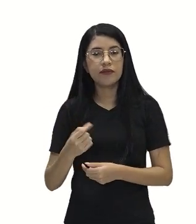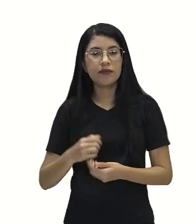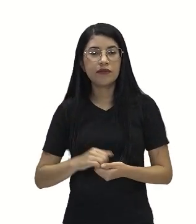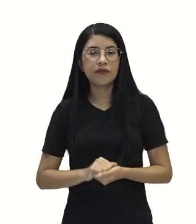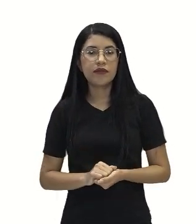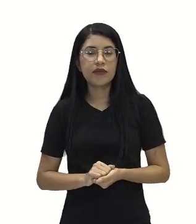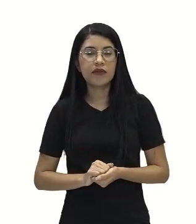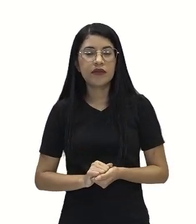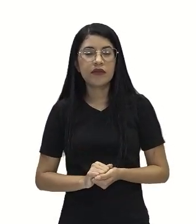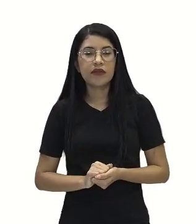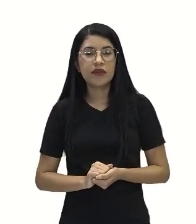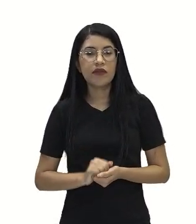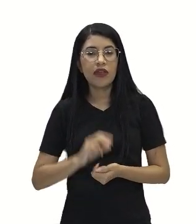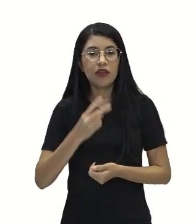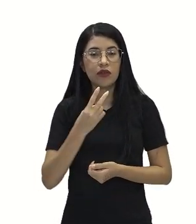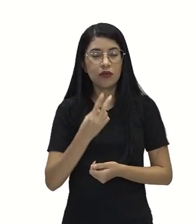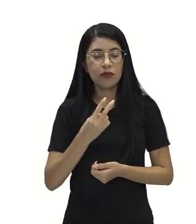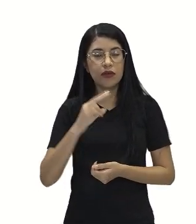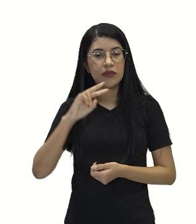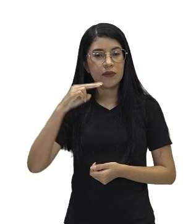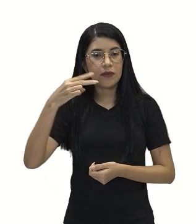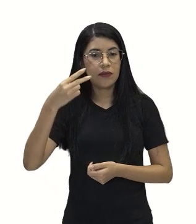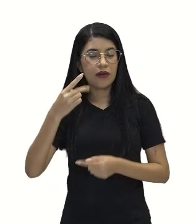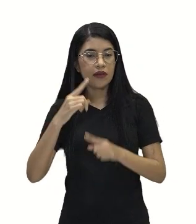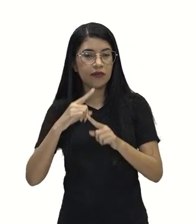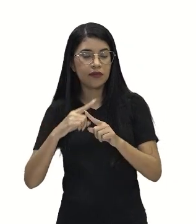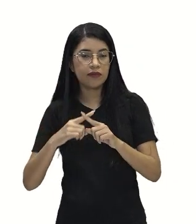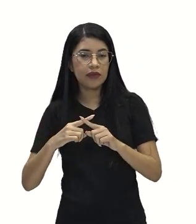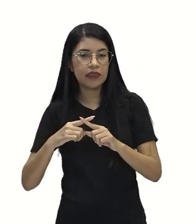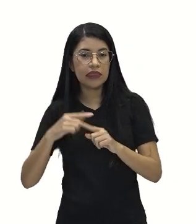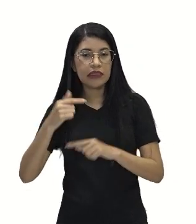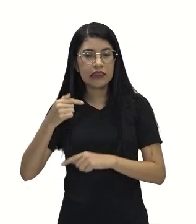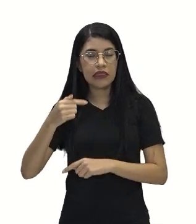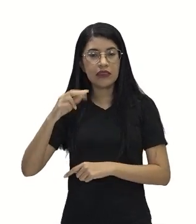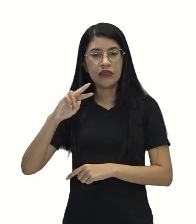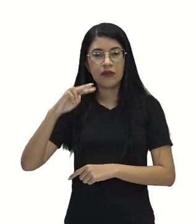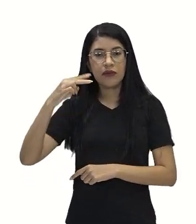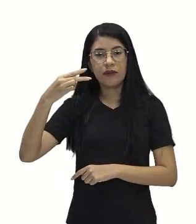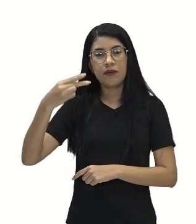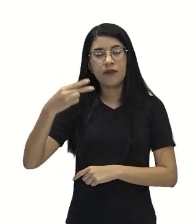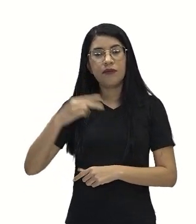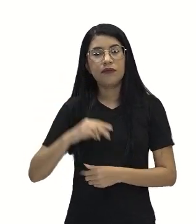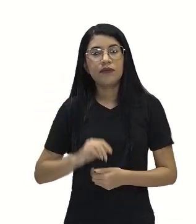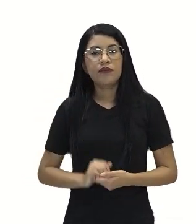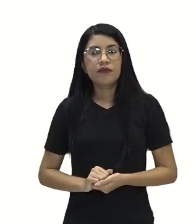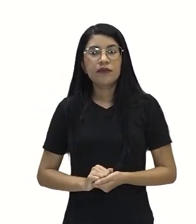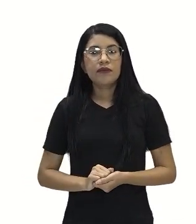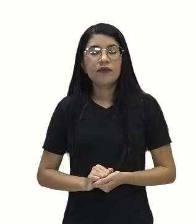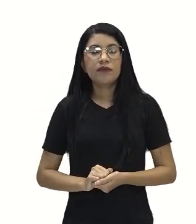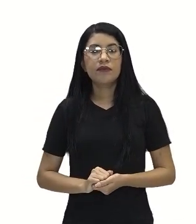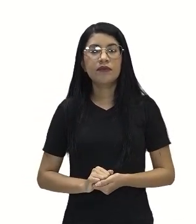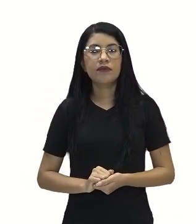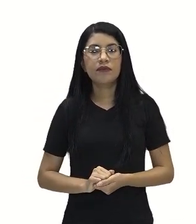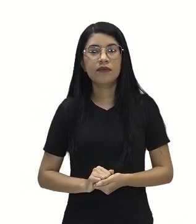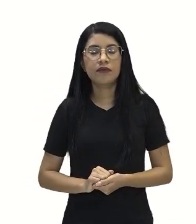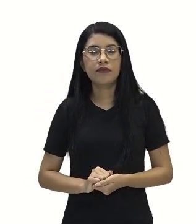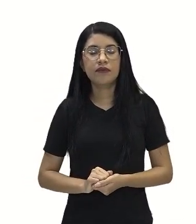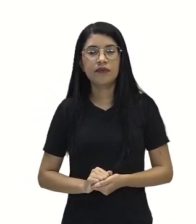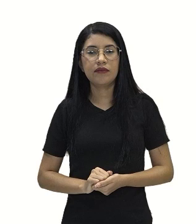então, 2 elevado ao quadrado vezes 7 elevado ao quadrado, olha. Então, quando